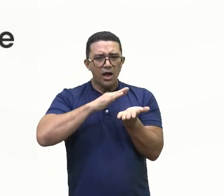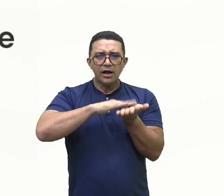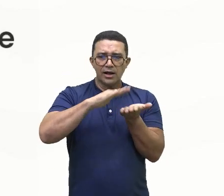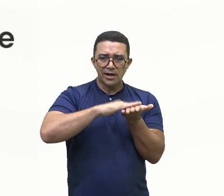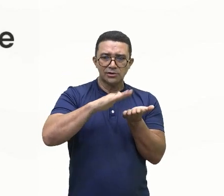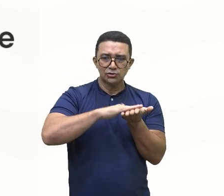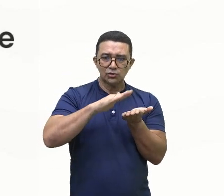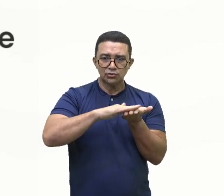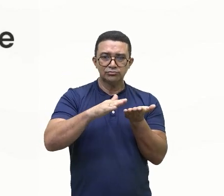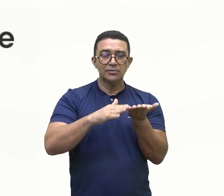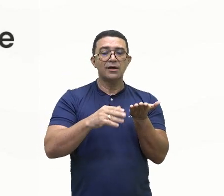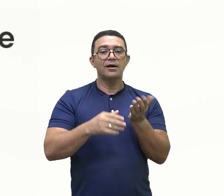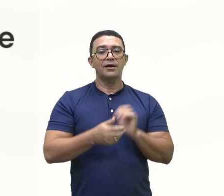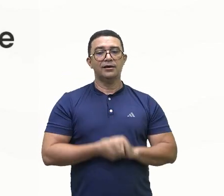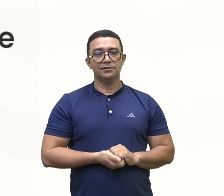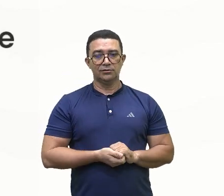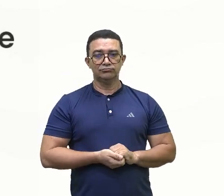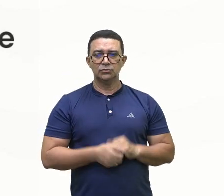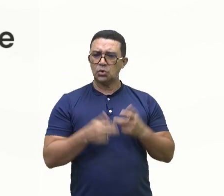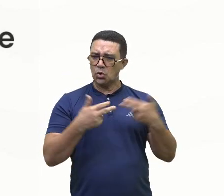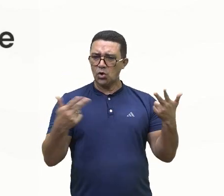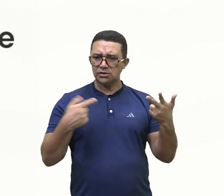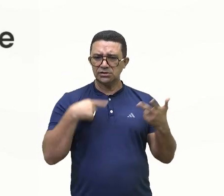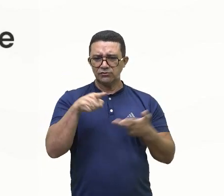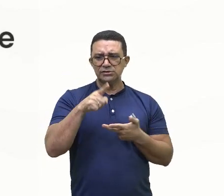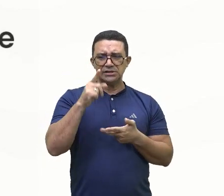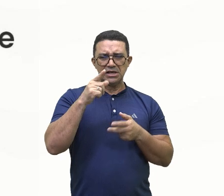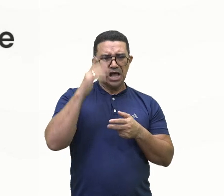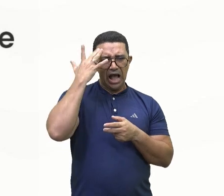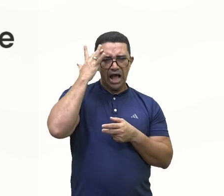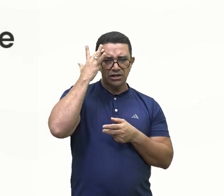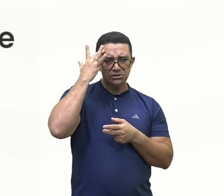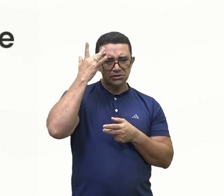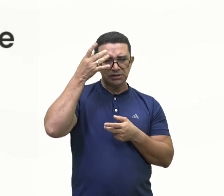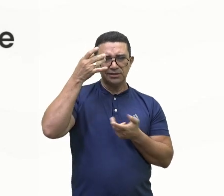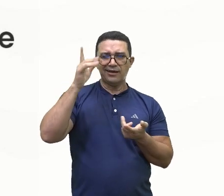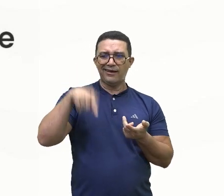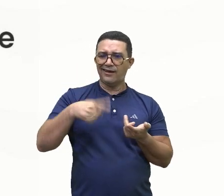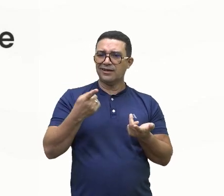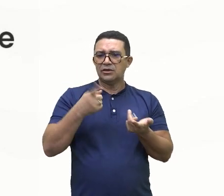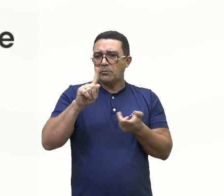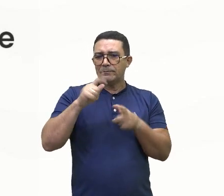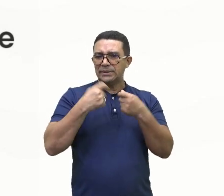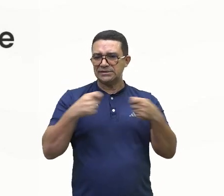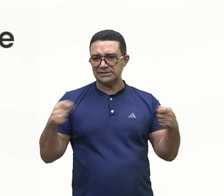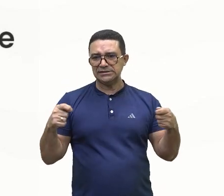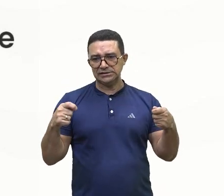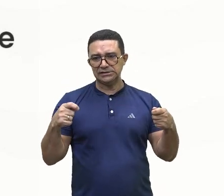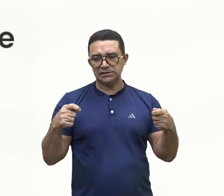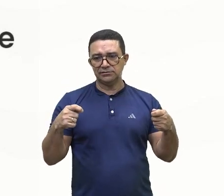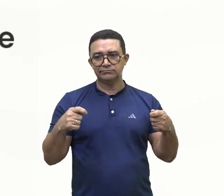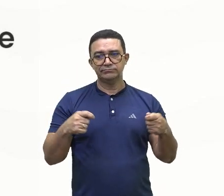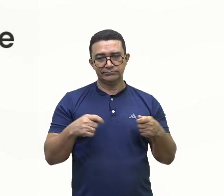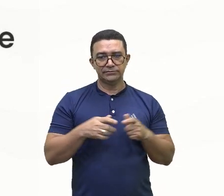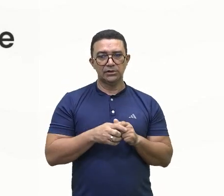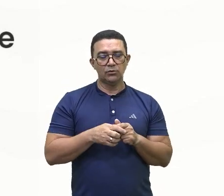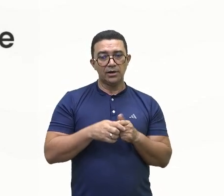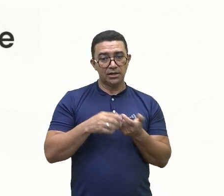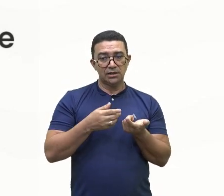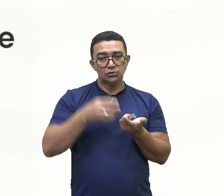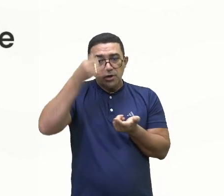vai eliminar o que for desperdício, o que você considerar desperdício, e também vai diminuir o que você não considera